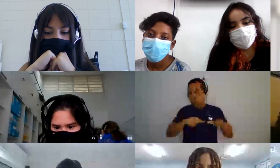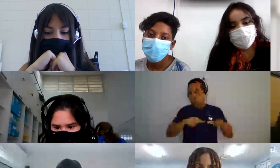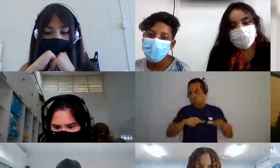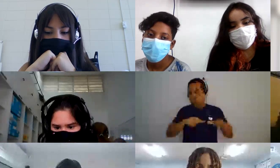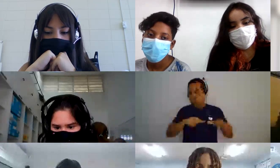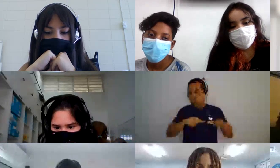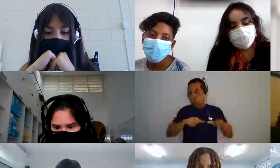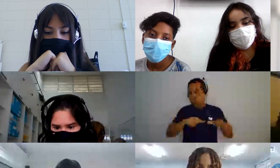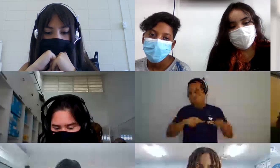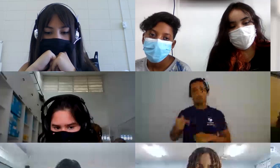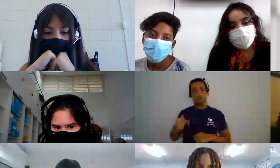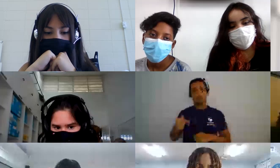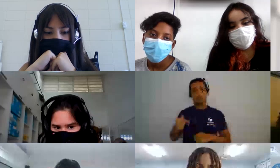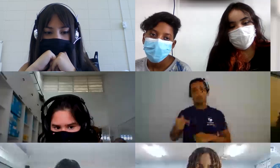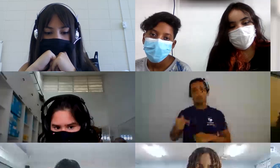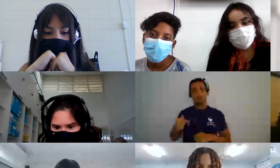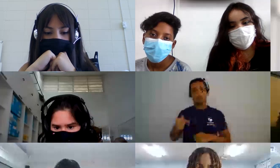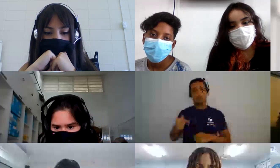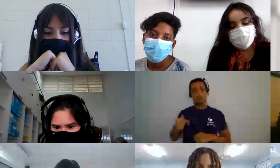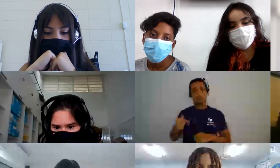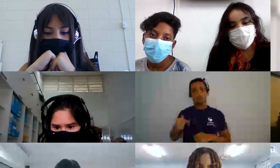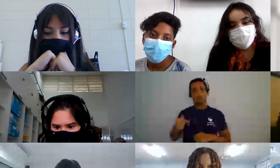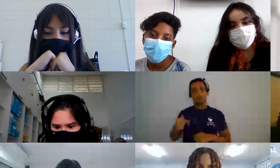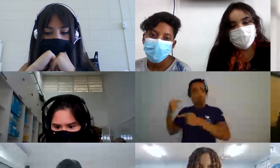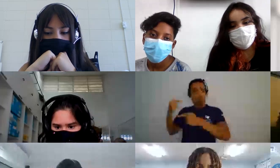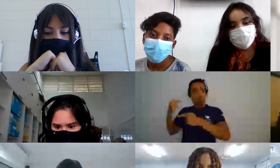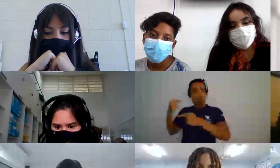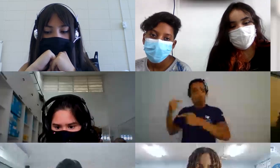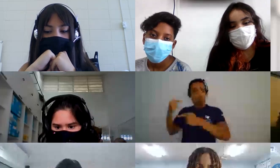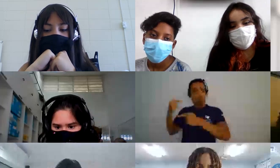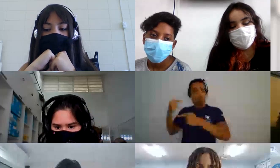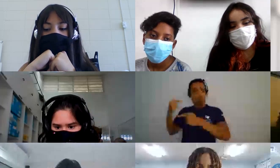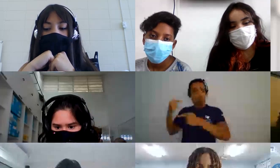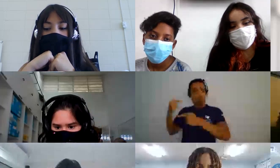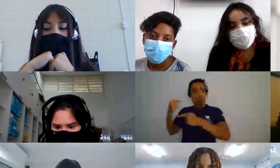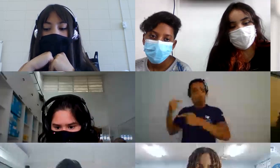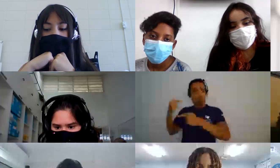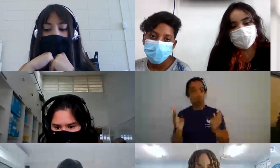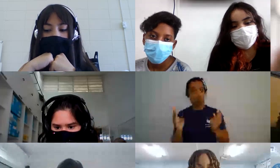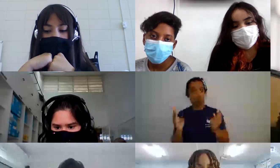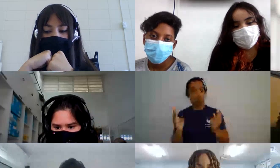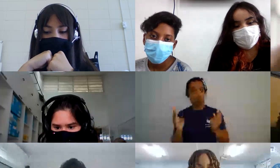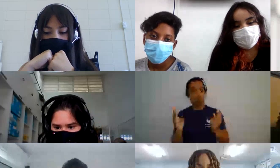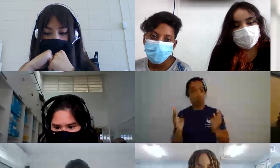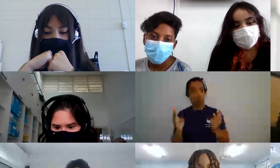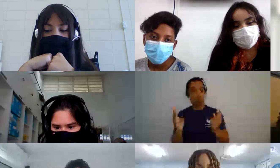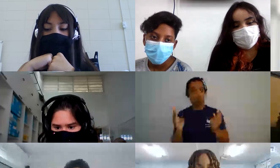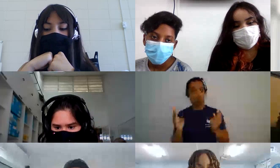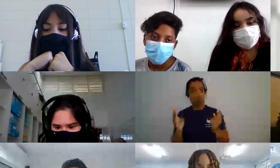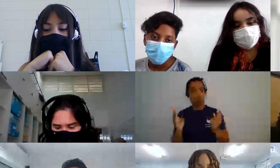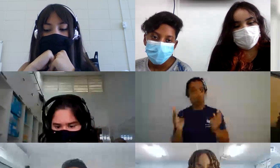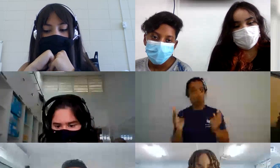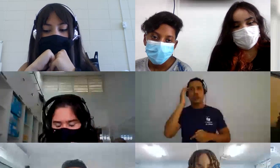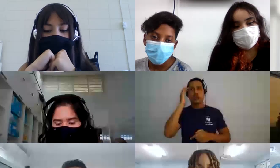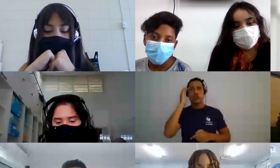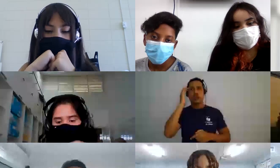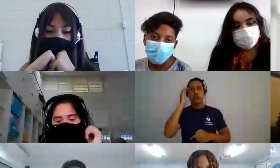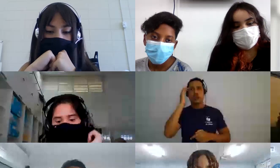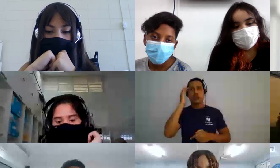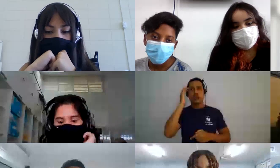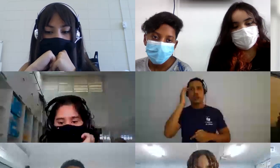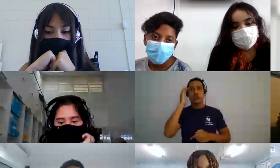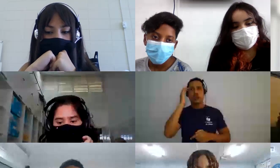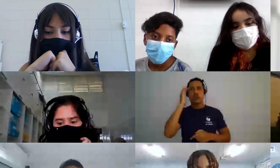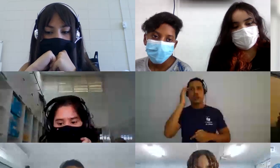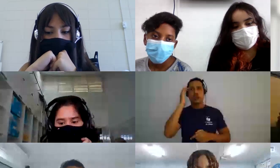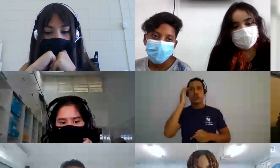que loucura. Ele acha que não vai conseguir ingresso. Então ele chega 2, 3 semanas antes do